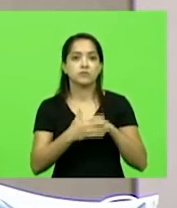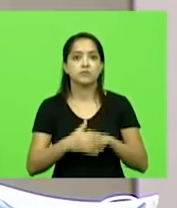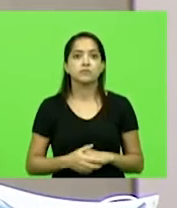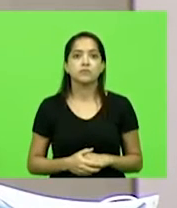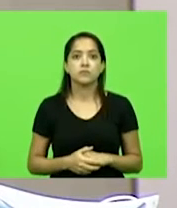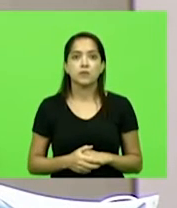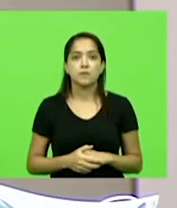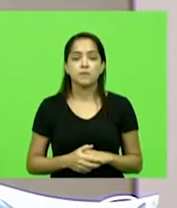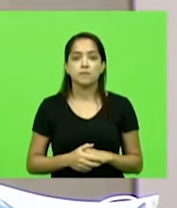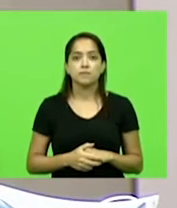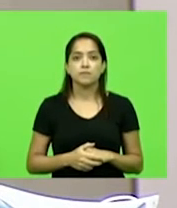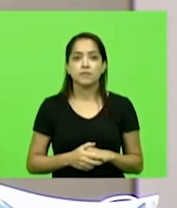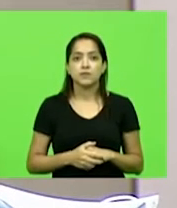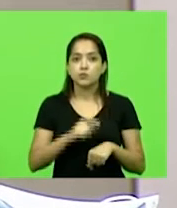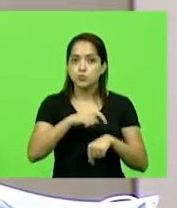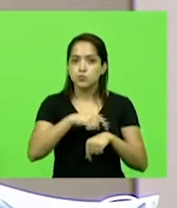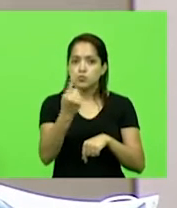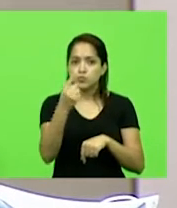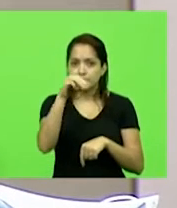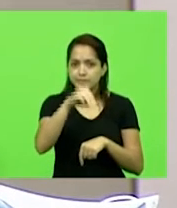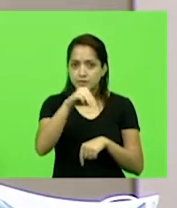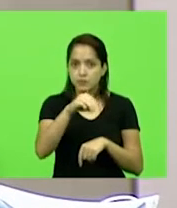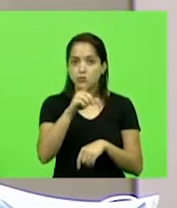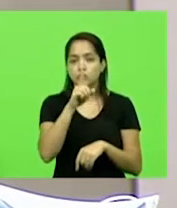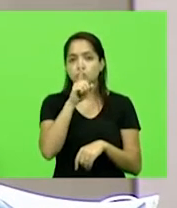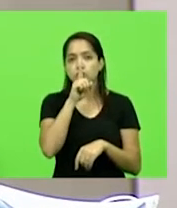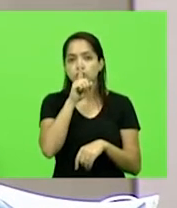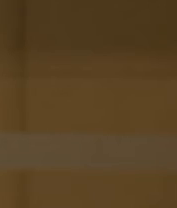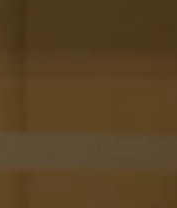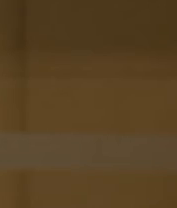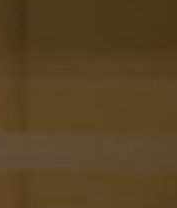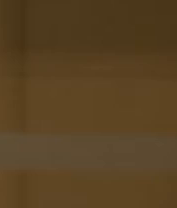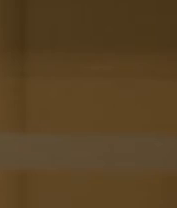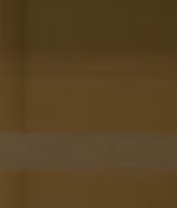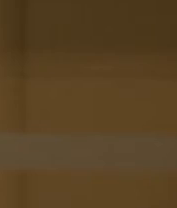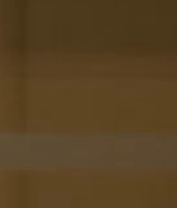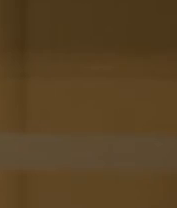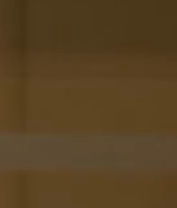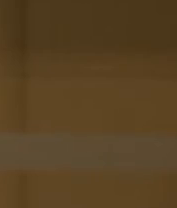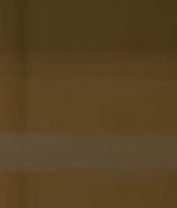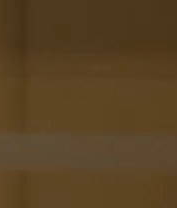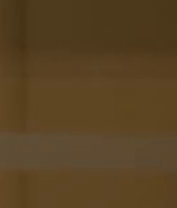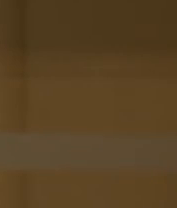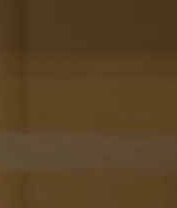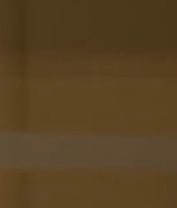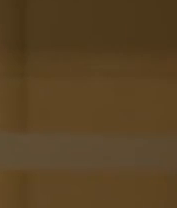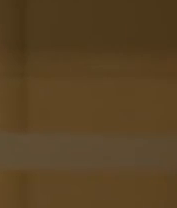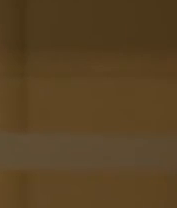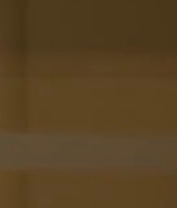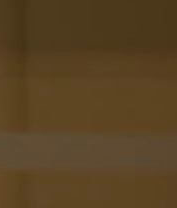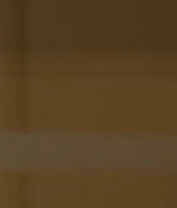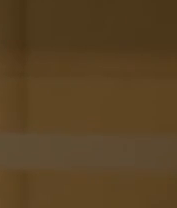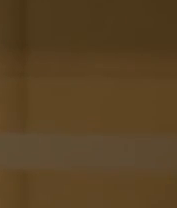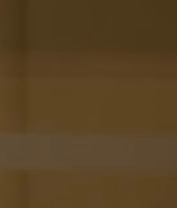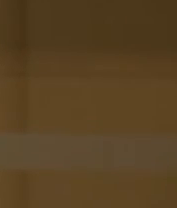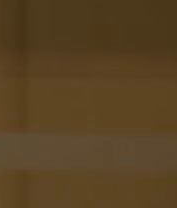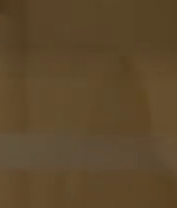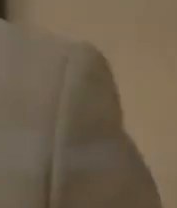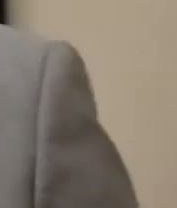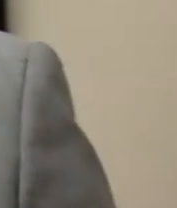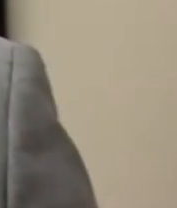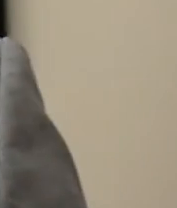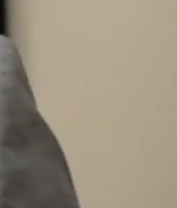um minuto de silêncio se possível nos postarmos em pé o deputado Mauro de Nadal nasceu em caibi no